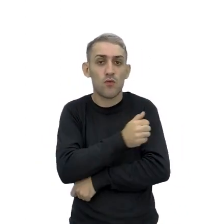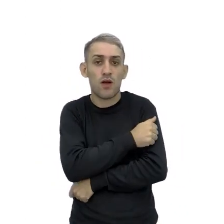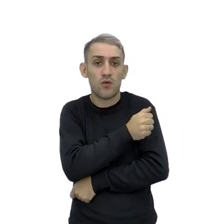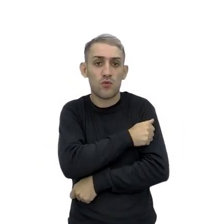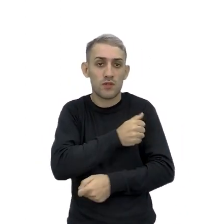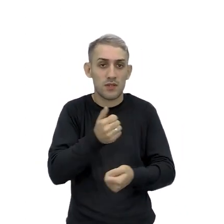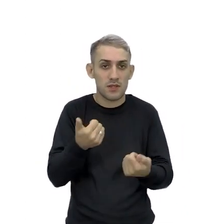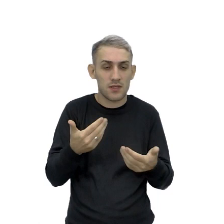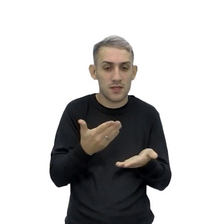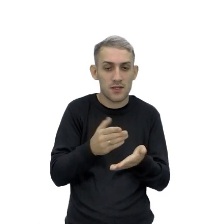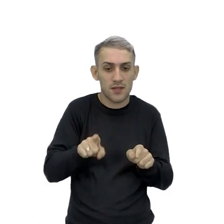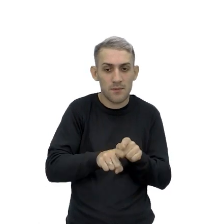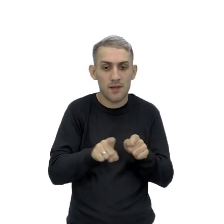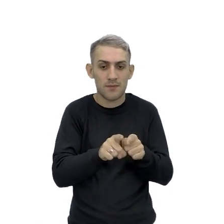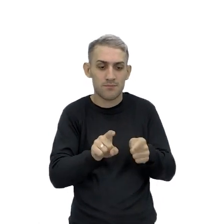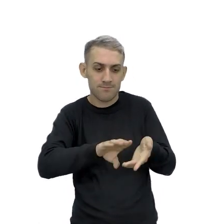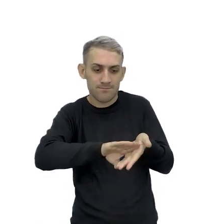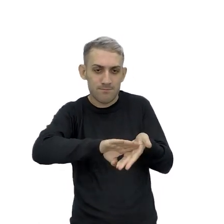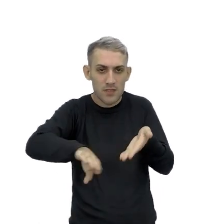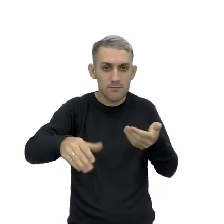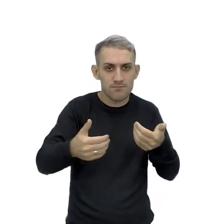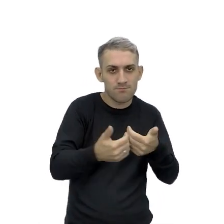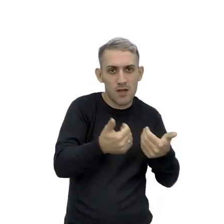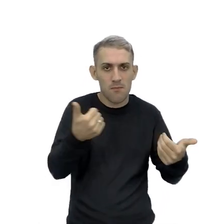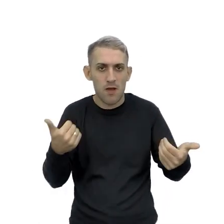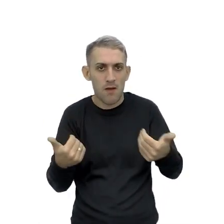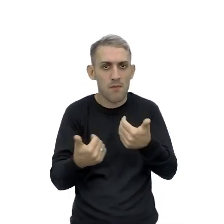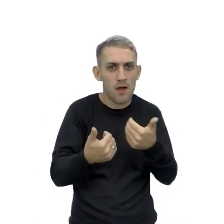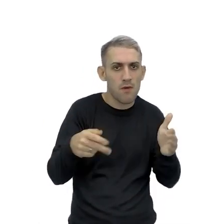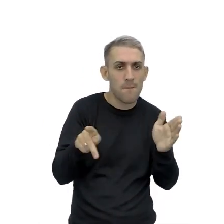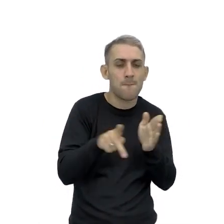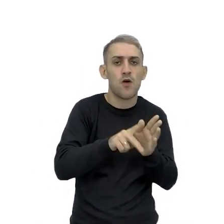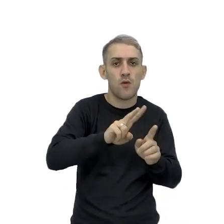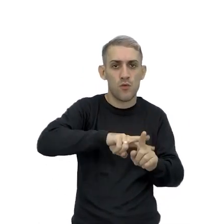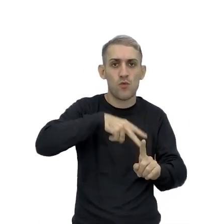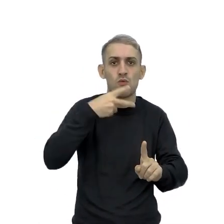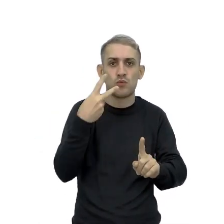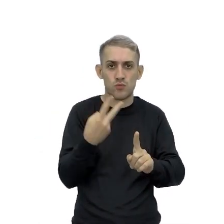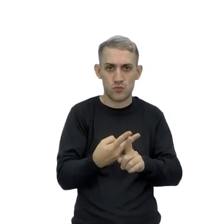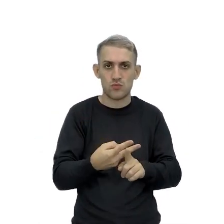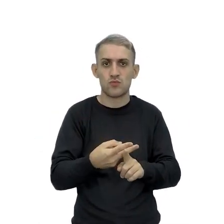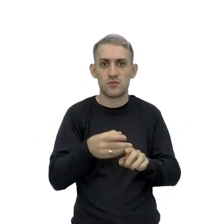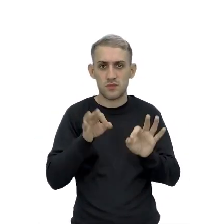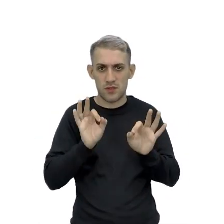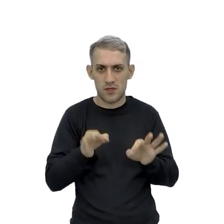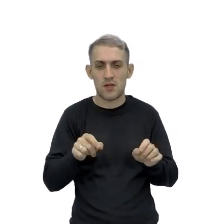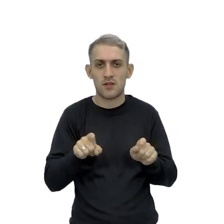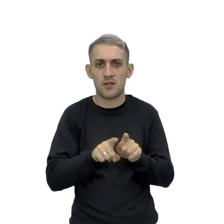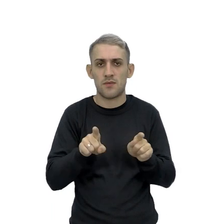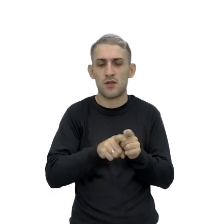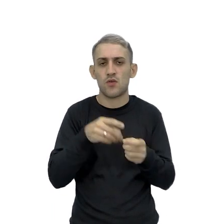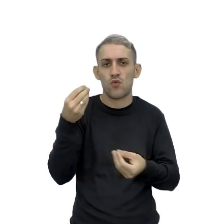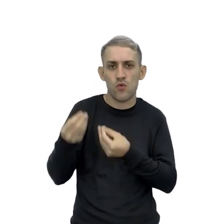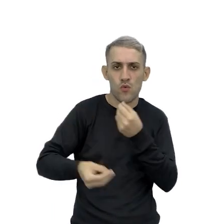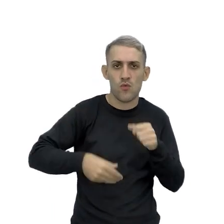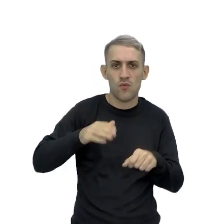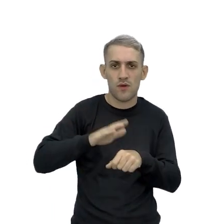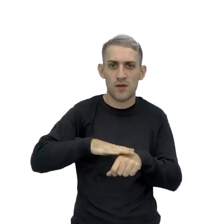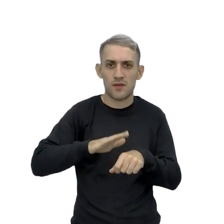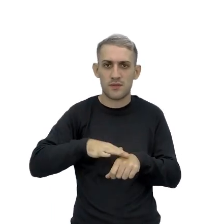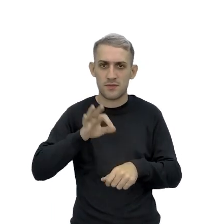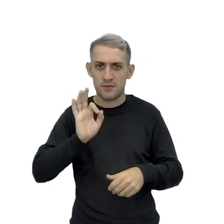separar ali todas que tratam, então, desse campo multiplicativo em específico da proporcionalidade, da configuração ou